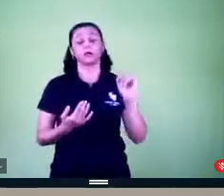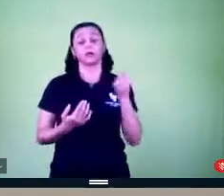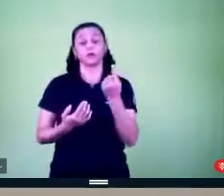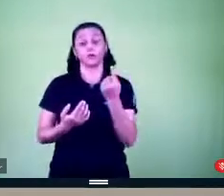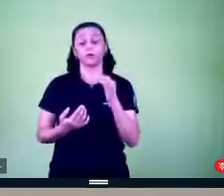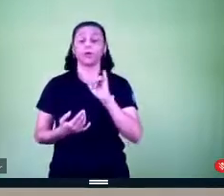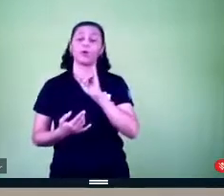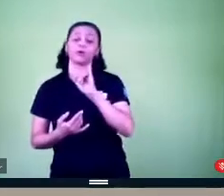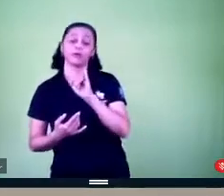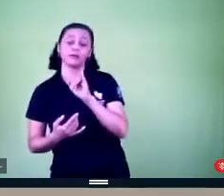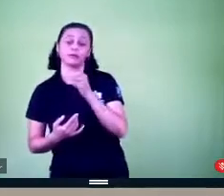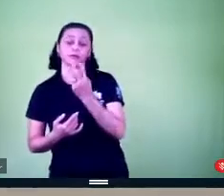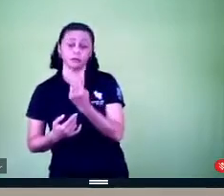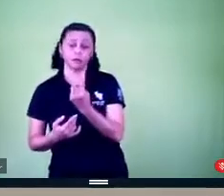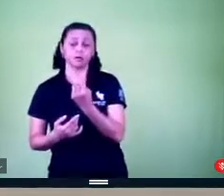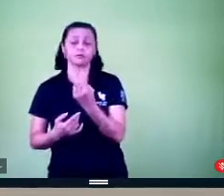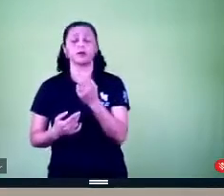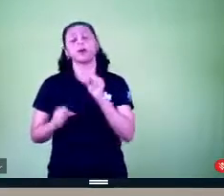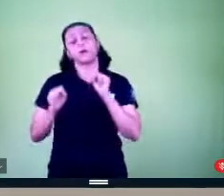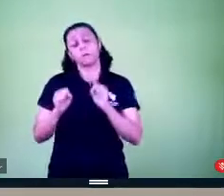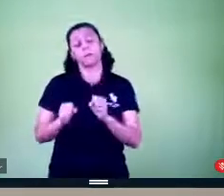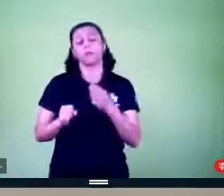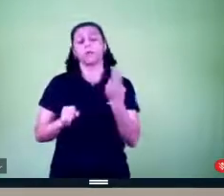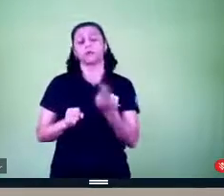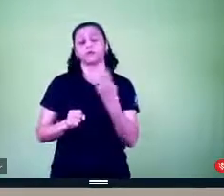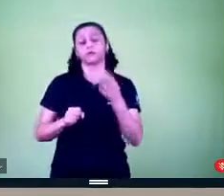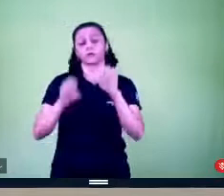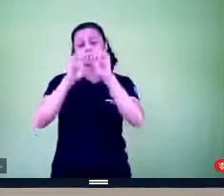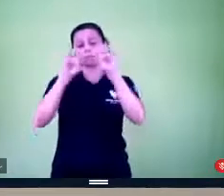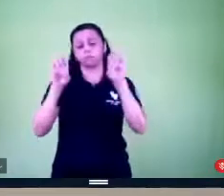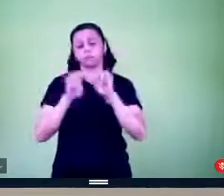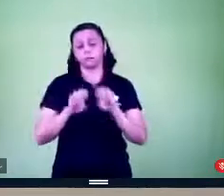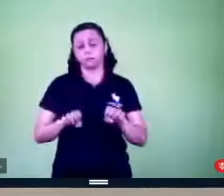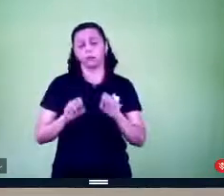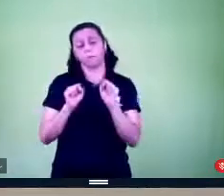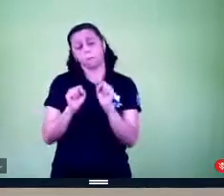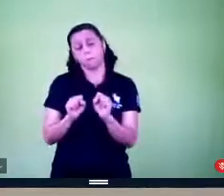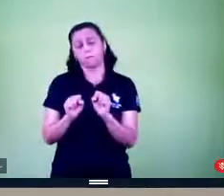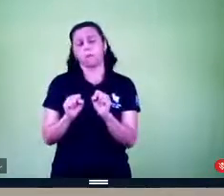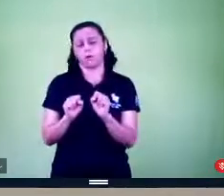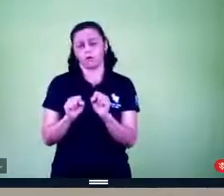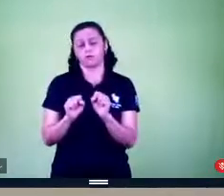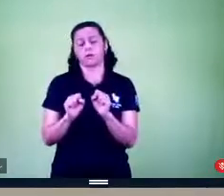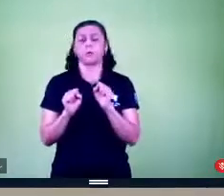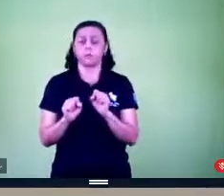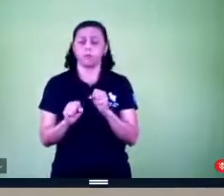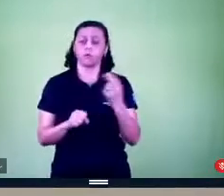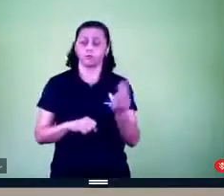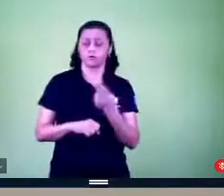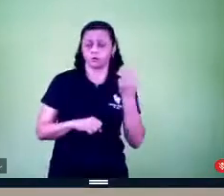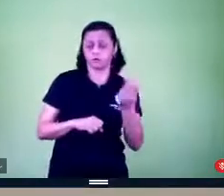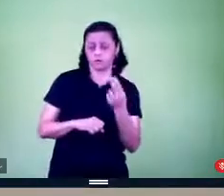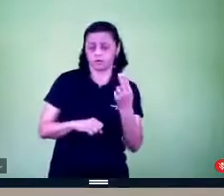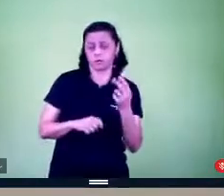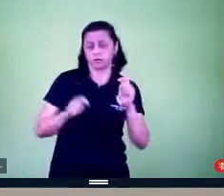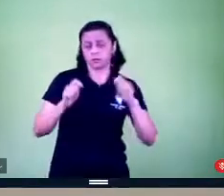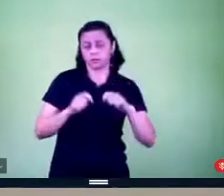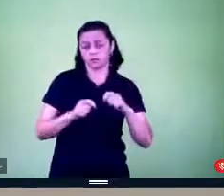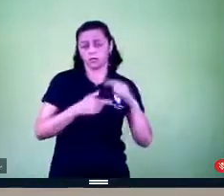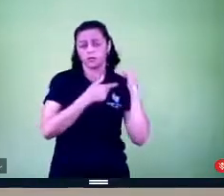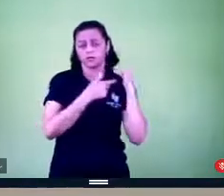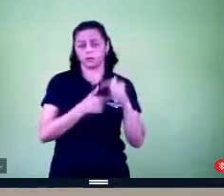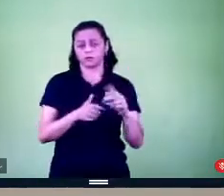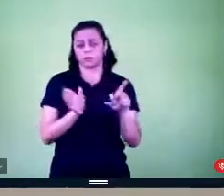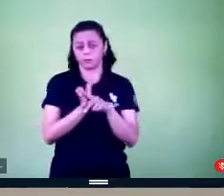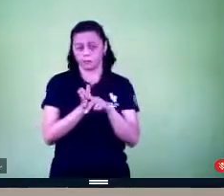também posso fazer pelo modo tradicional, o modo clássico de solução dos circuitos? Claro que posso. Eu calculo a resistência equivalente, calculo a tensão em cima